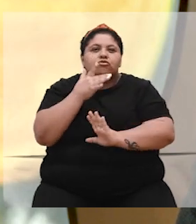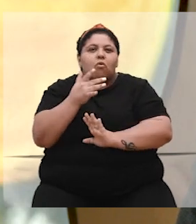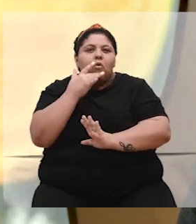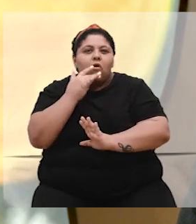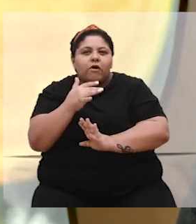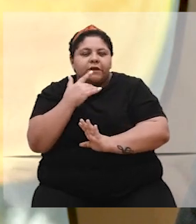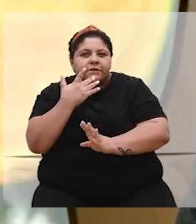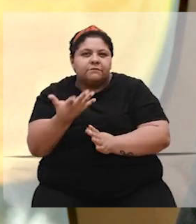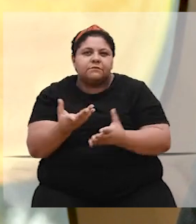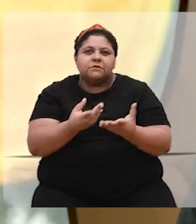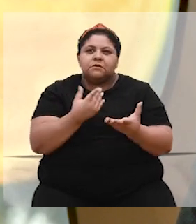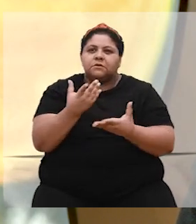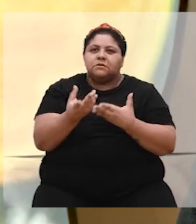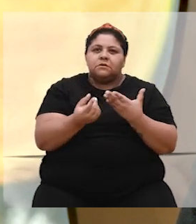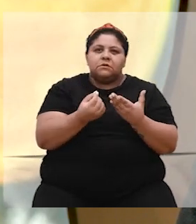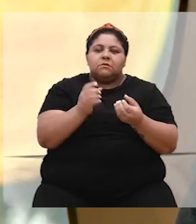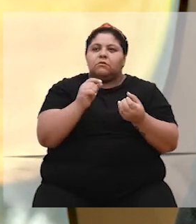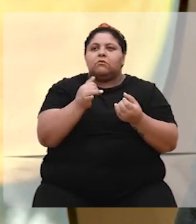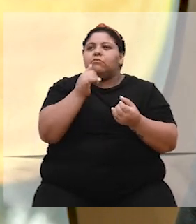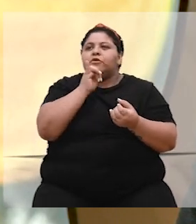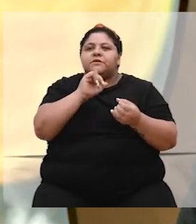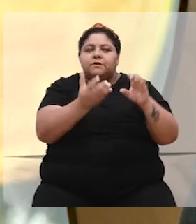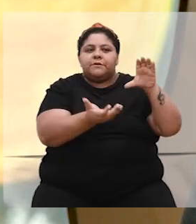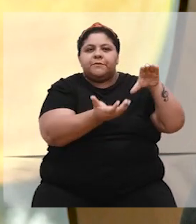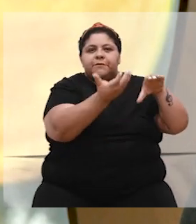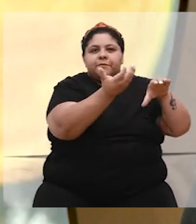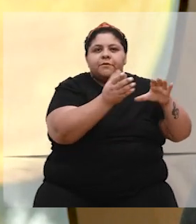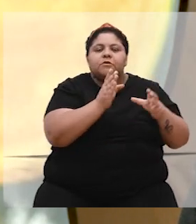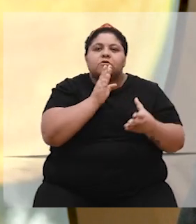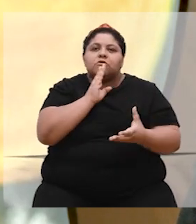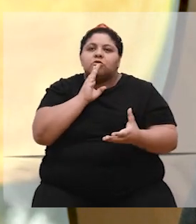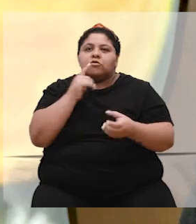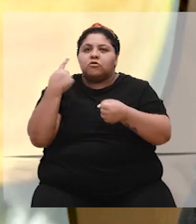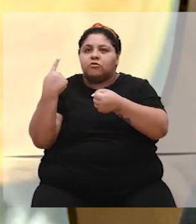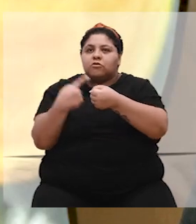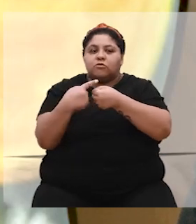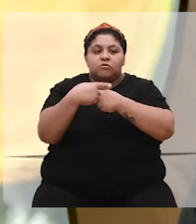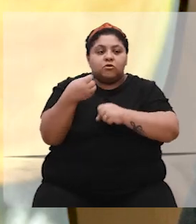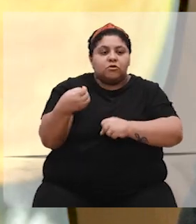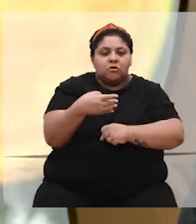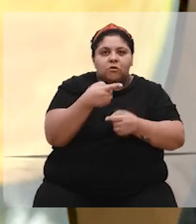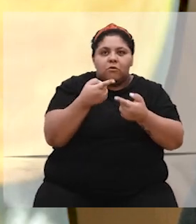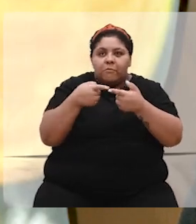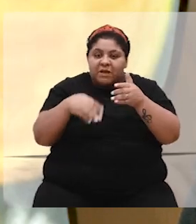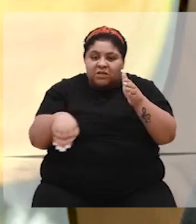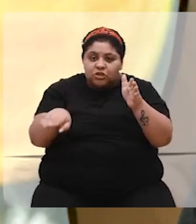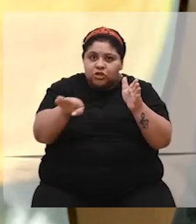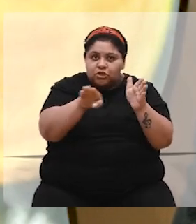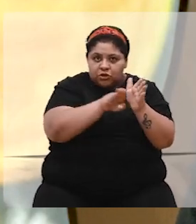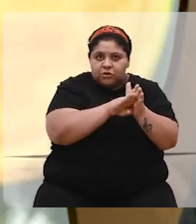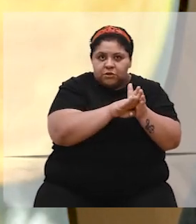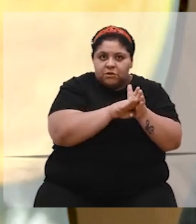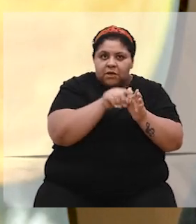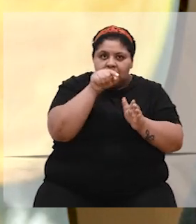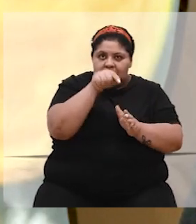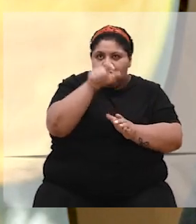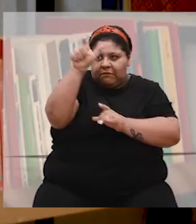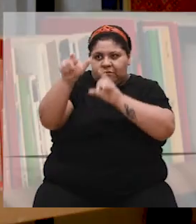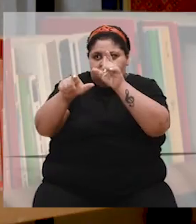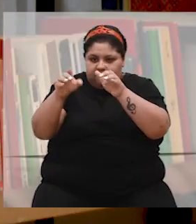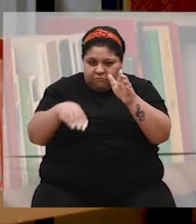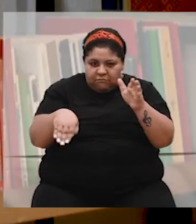de cores. Brasília, por exemplo, é conhecida como uma cidade nova, mas quando chegaram lá